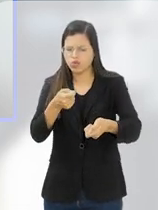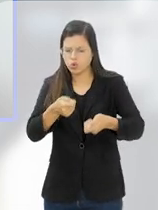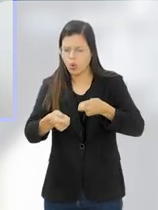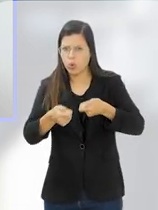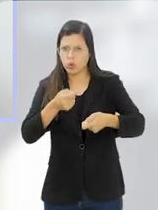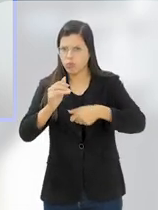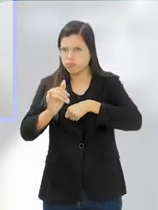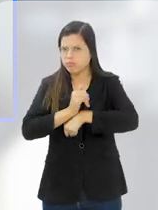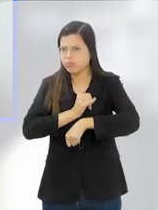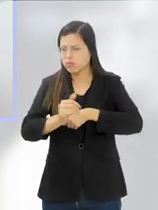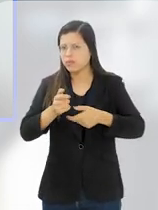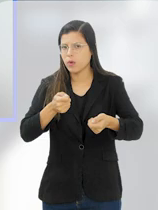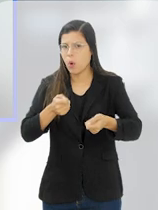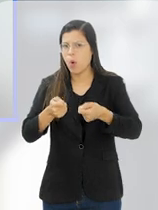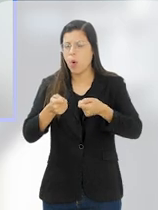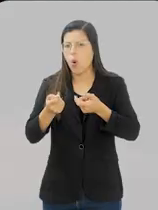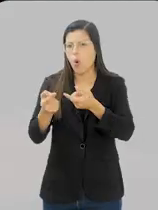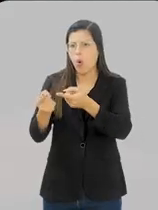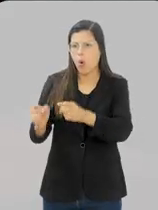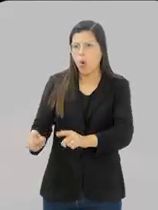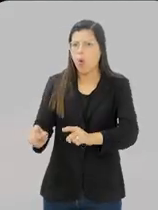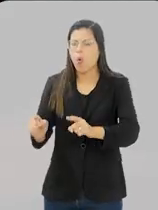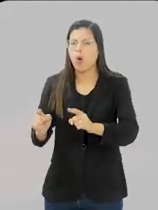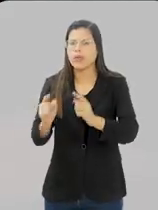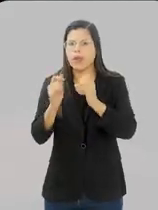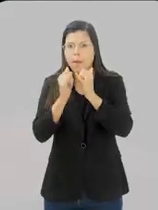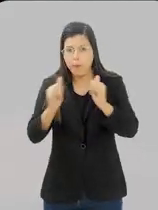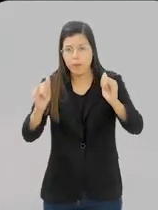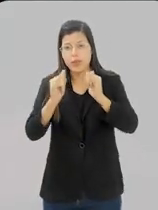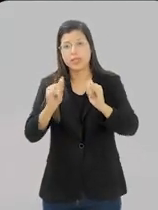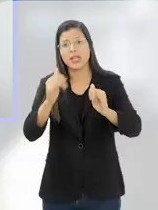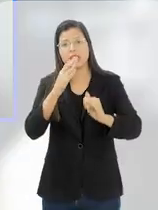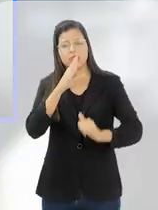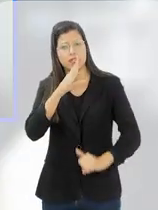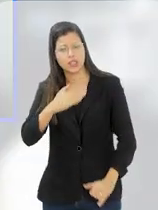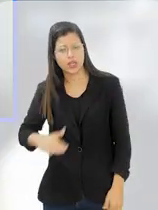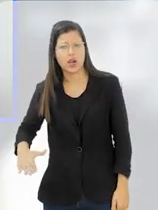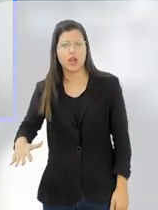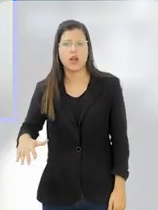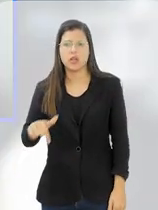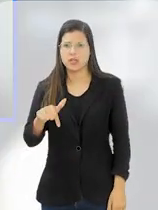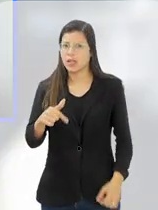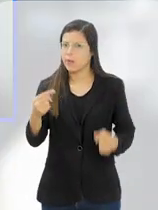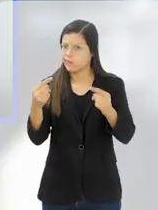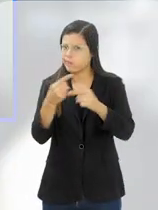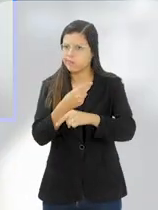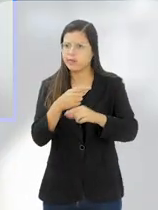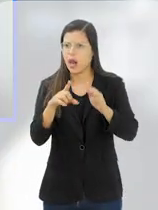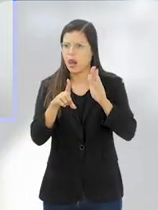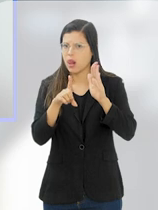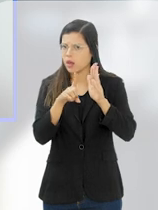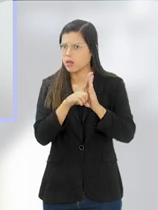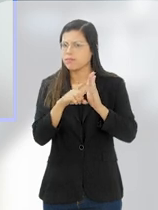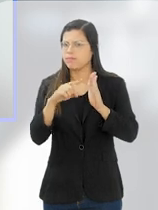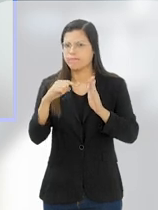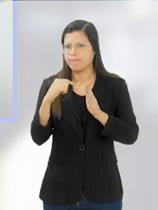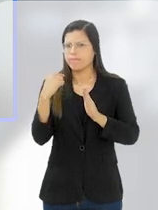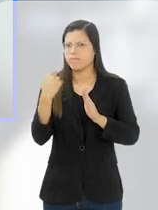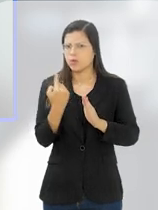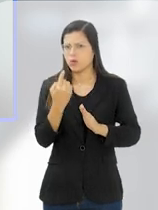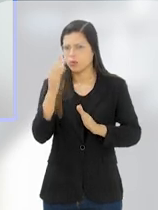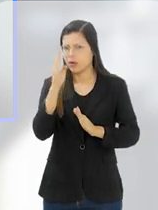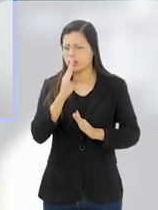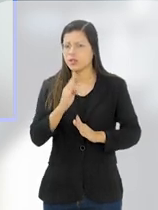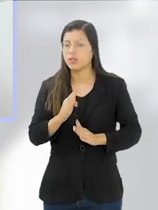dispõe contra a publicidade infantil, por exemplo, como o doutor Daniel já mencionou, uma prática ilegal no nosso país. Ele pediu os